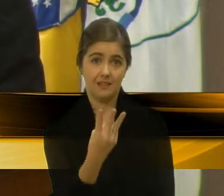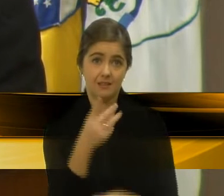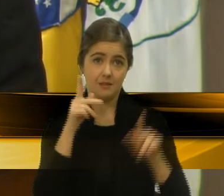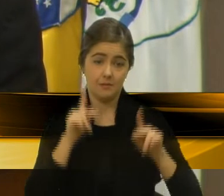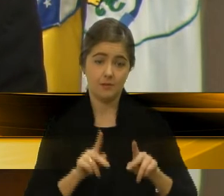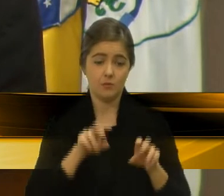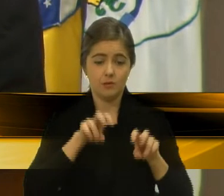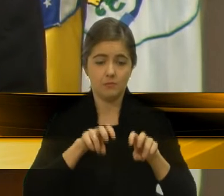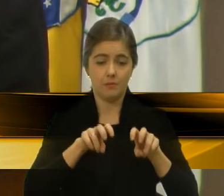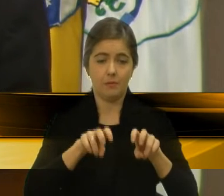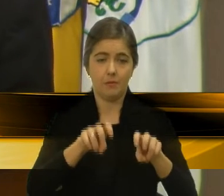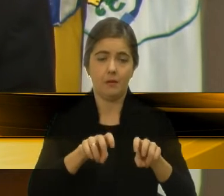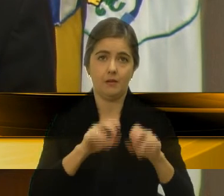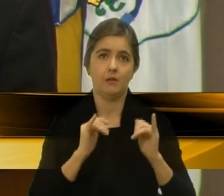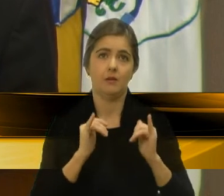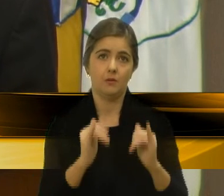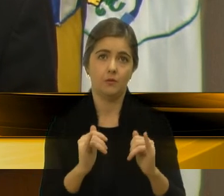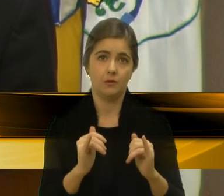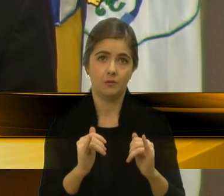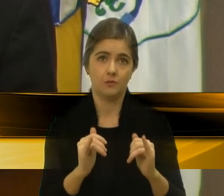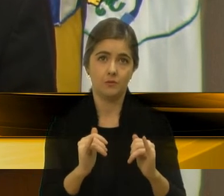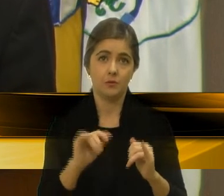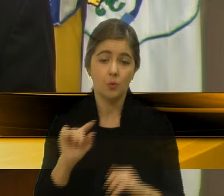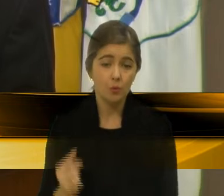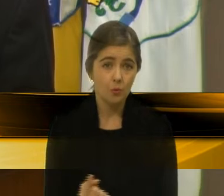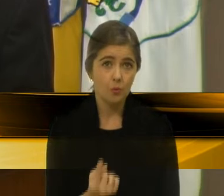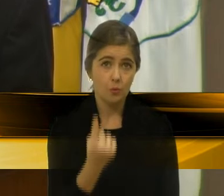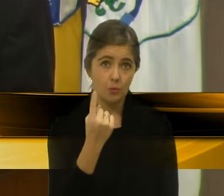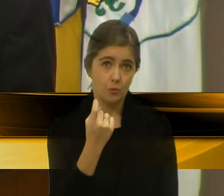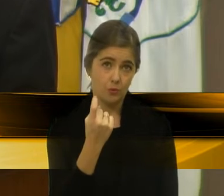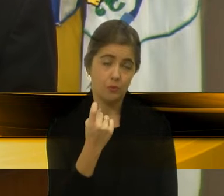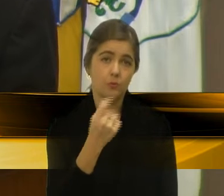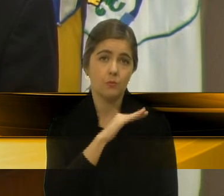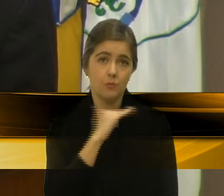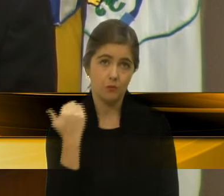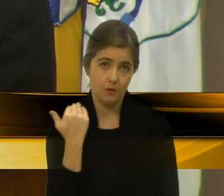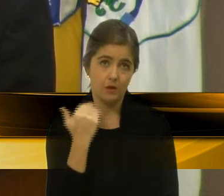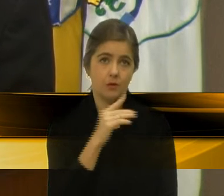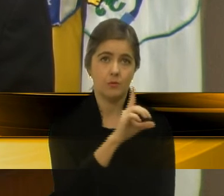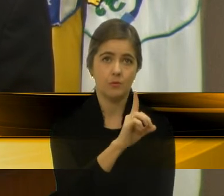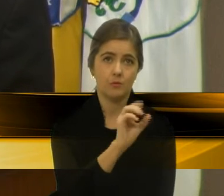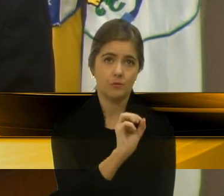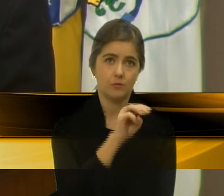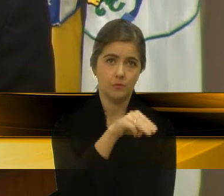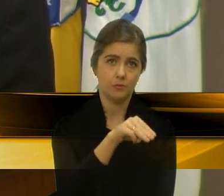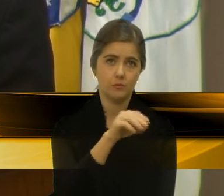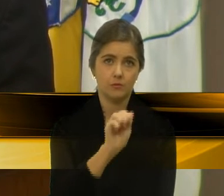Dom Ambrósio foi a única vítima fatal do acidente.